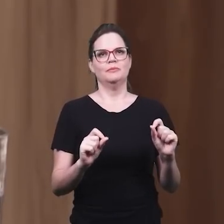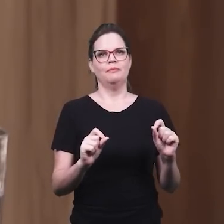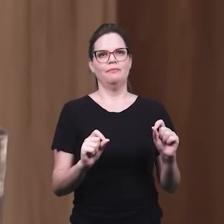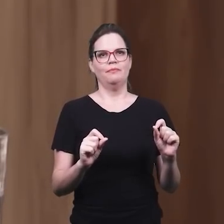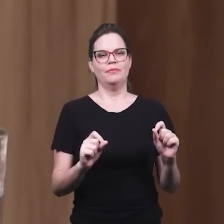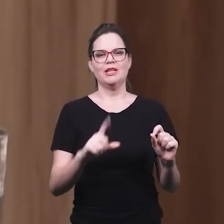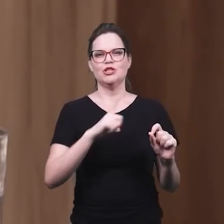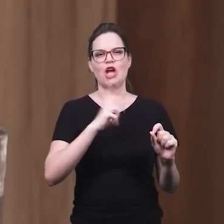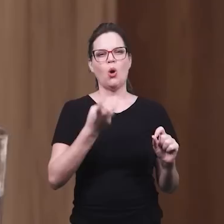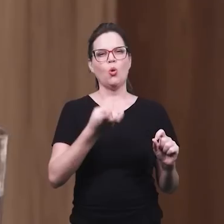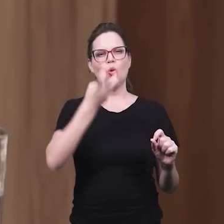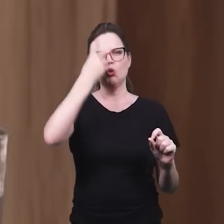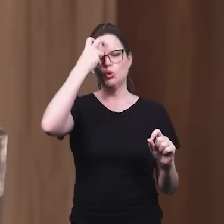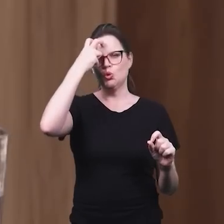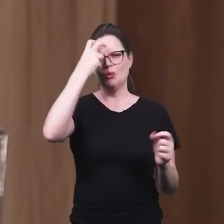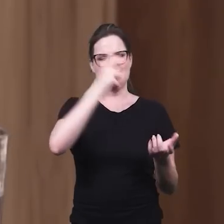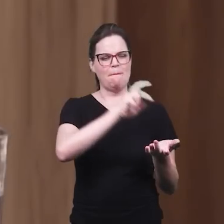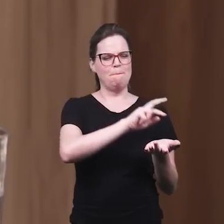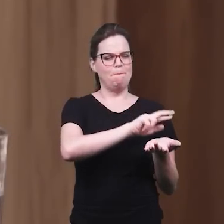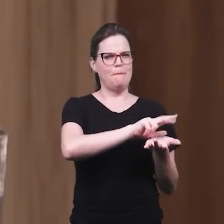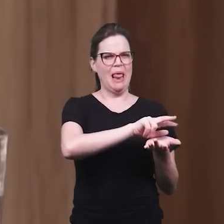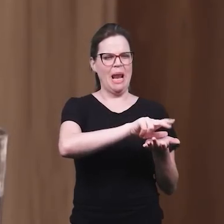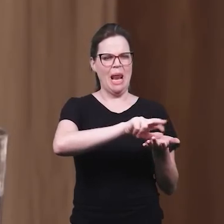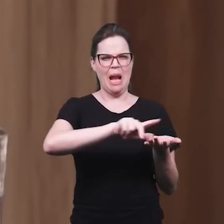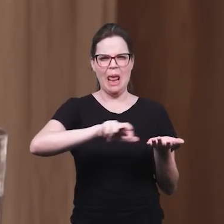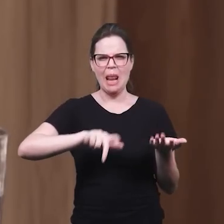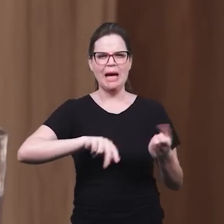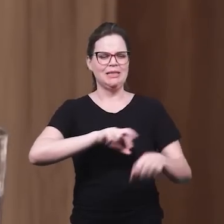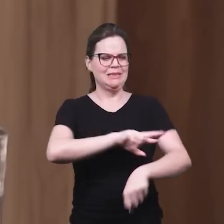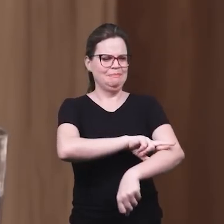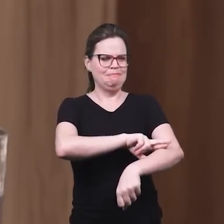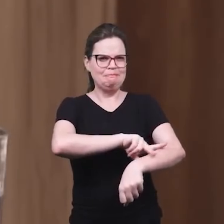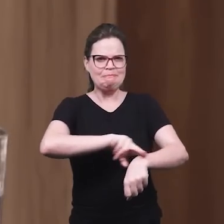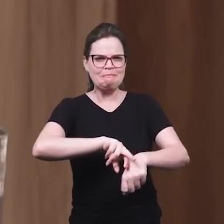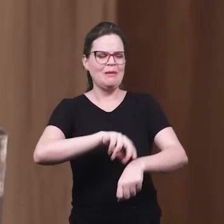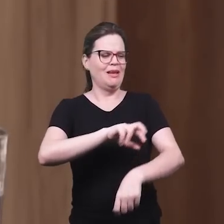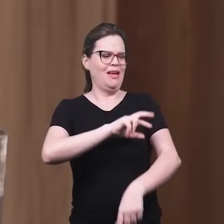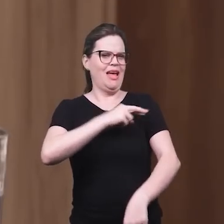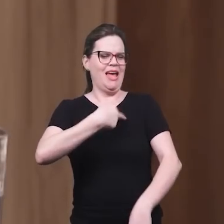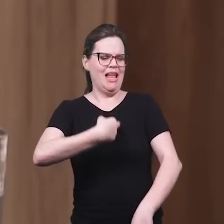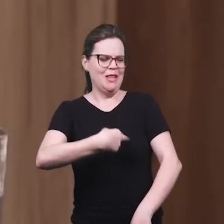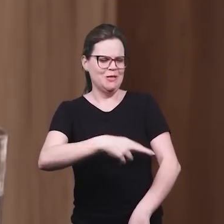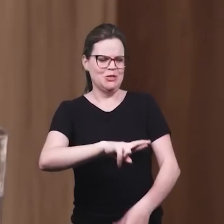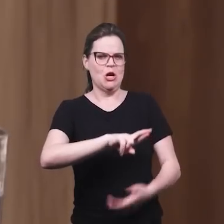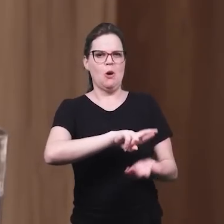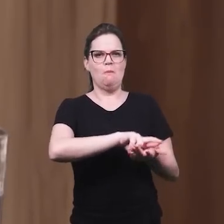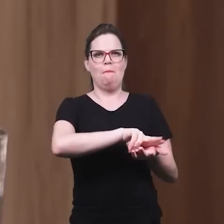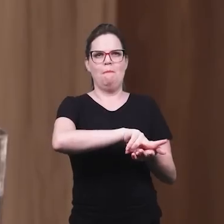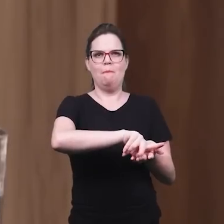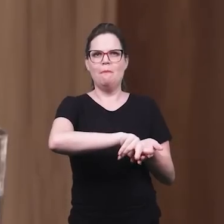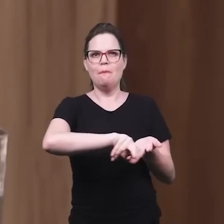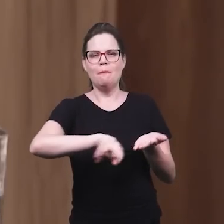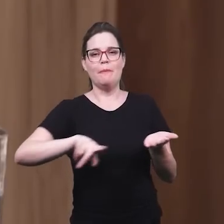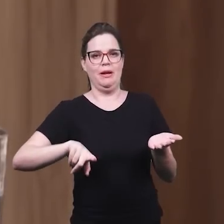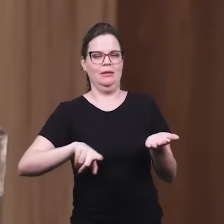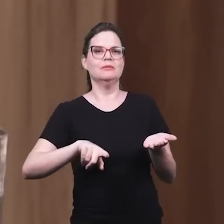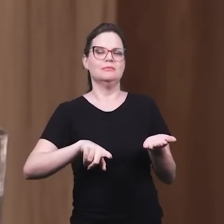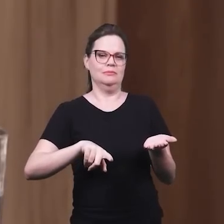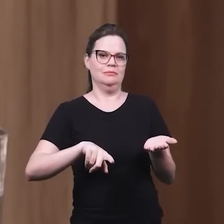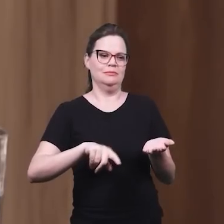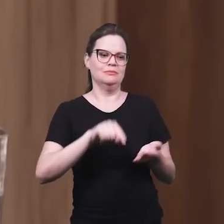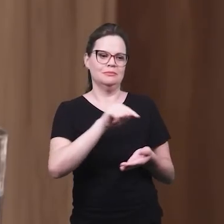de culturas, de etnias e de religiões, embora estivesse situada em uma área predominantemente